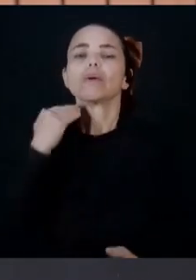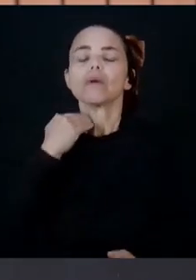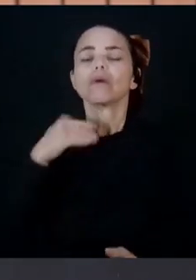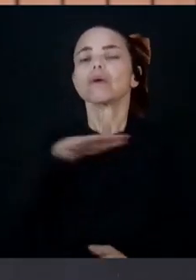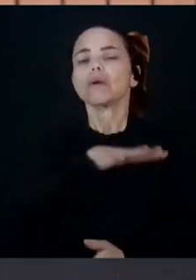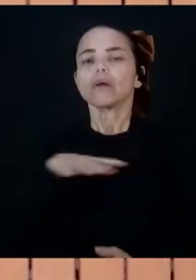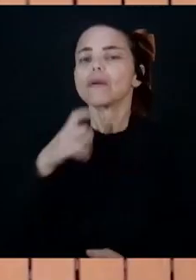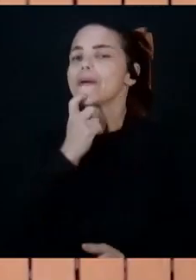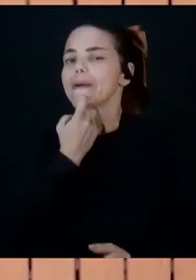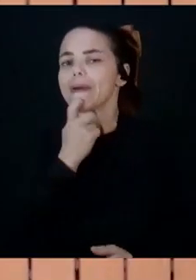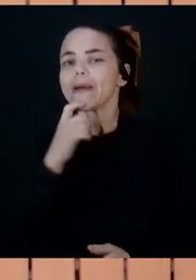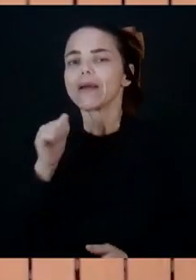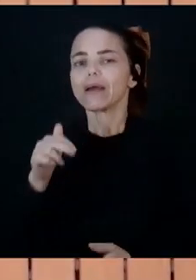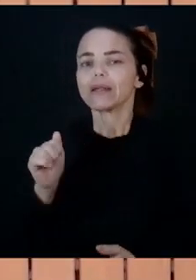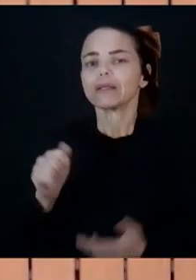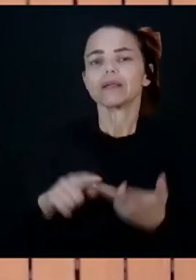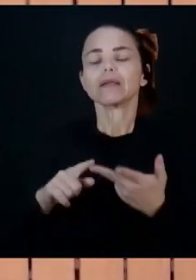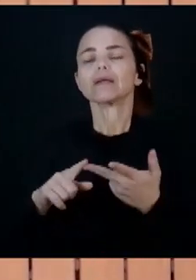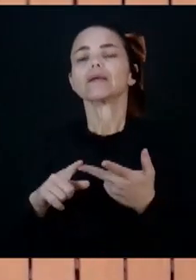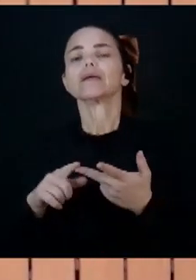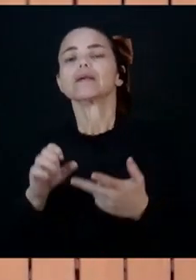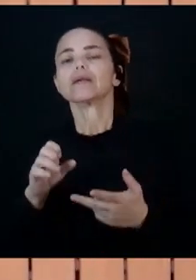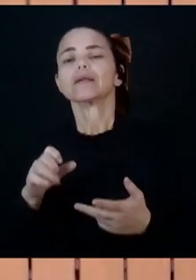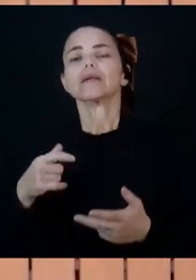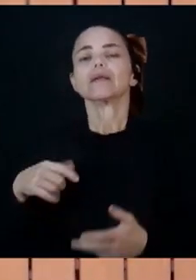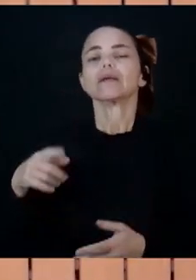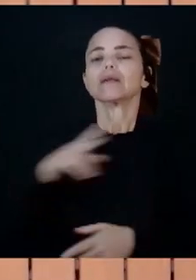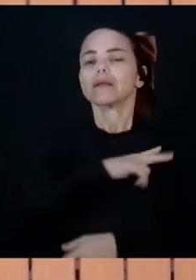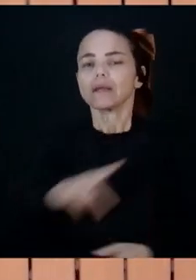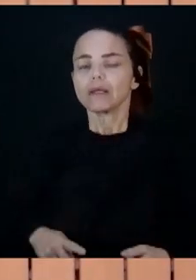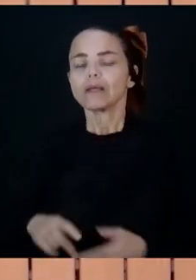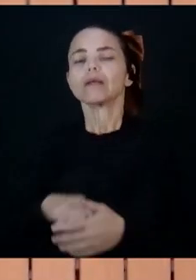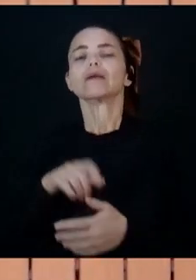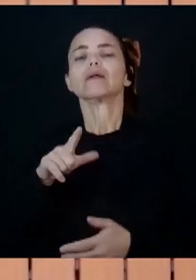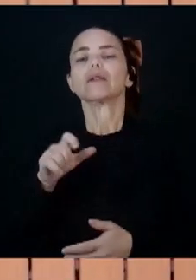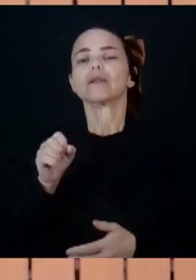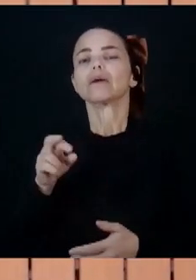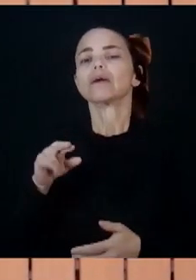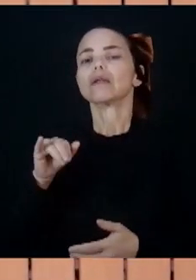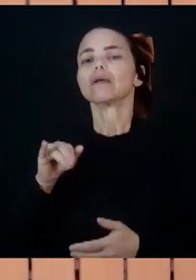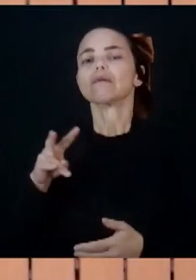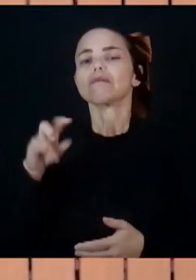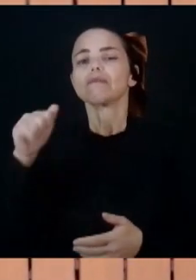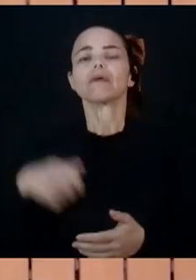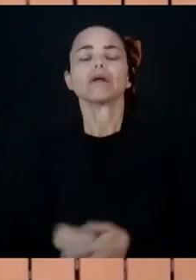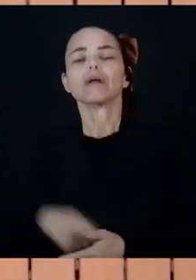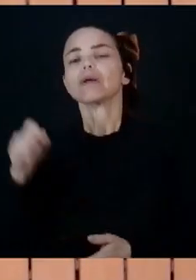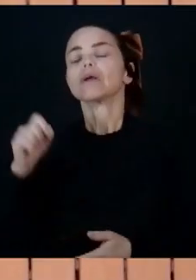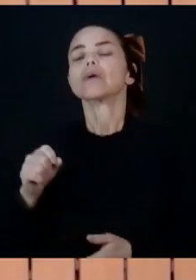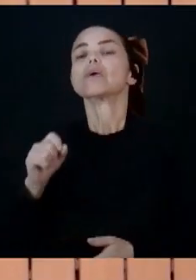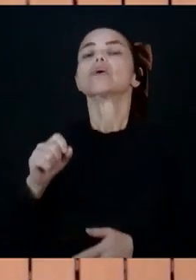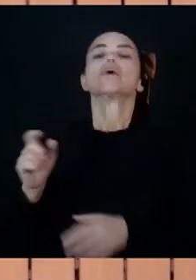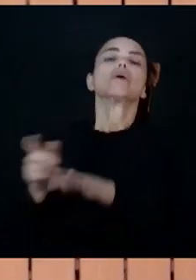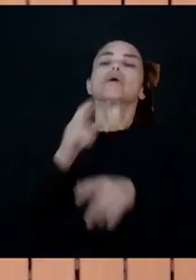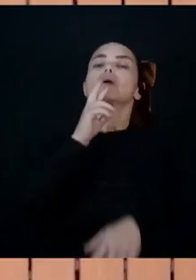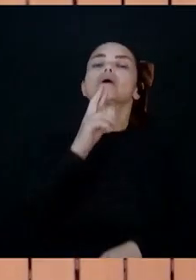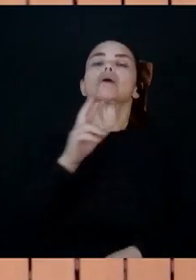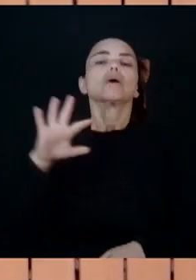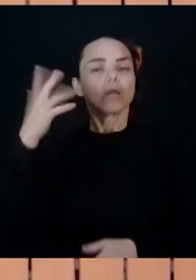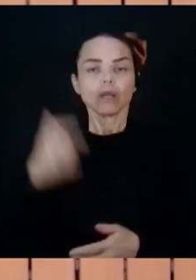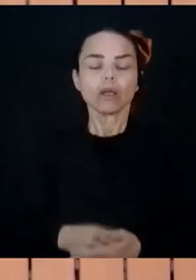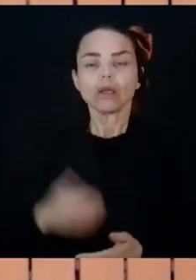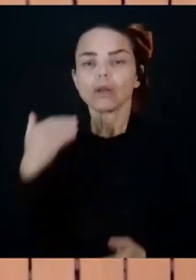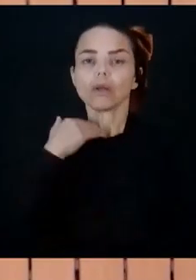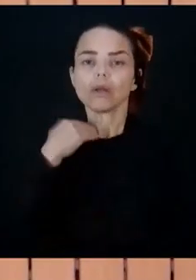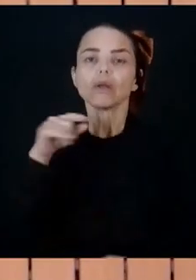Estela Alves, e o presidente da entidade, Lourival Rodrigues. O que está acontecendo é que os bancos têm